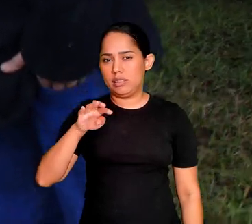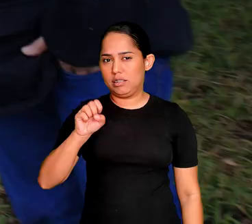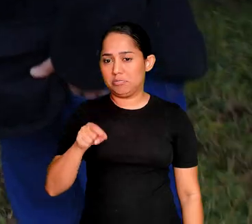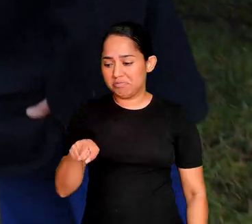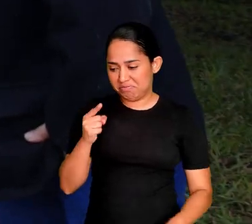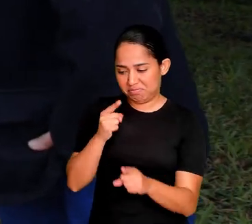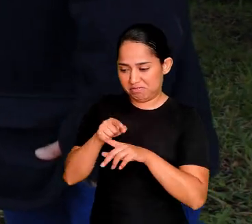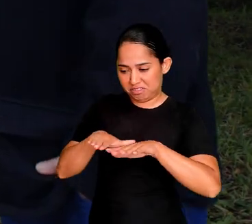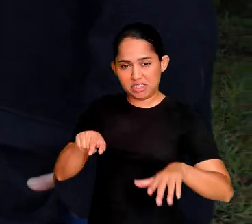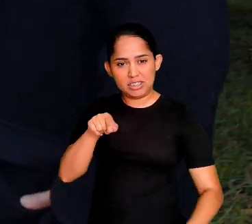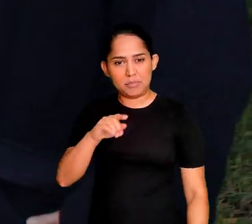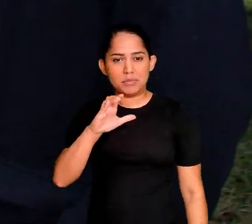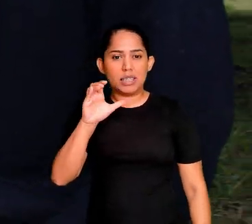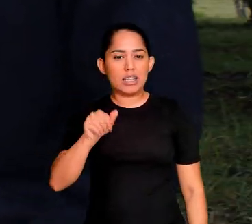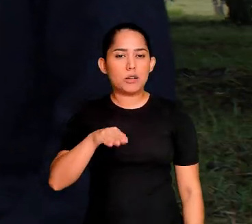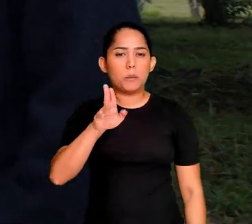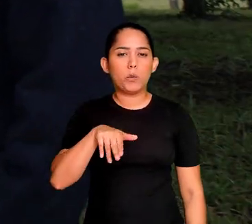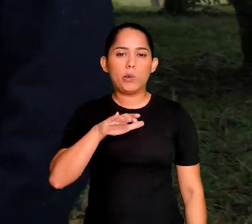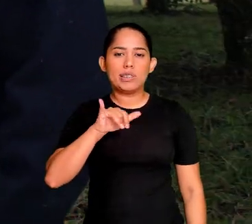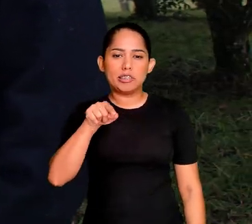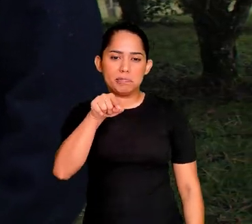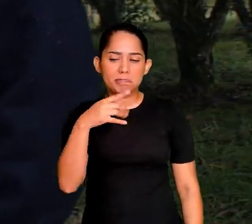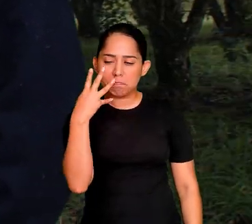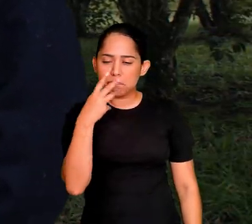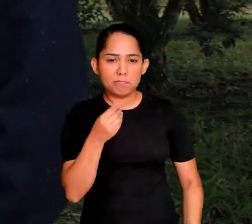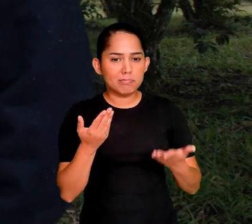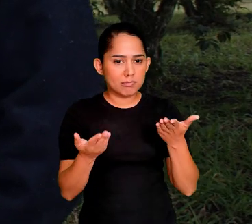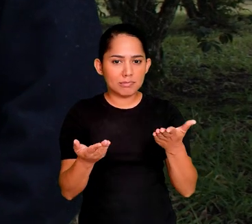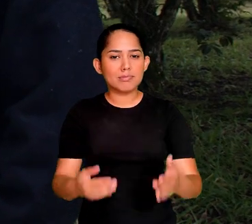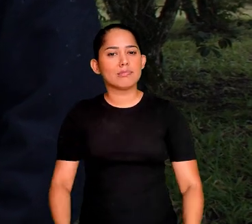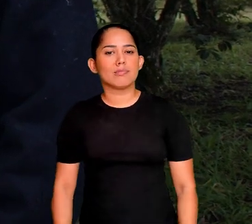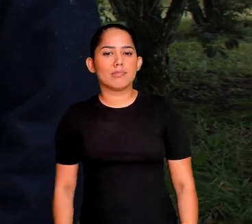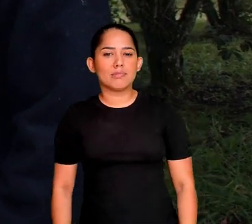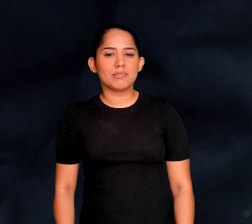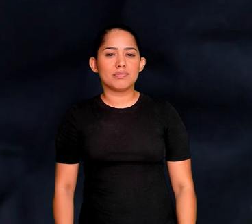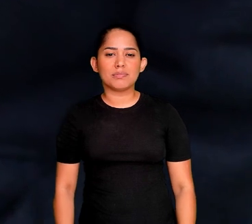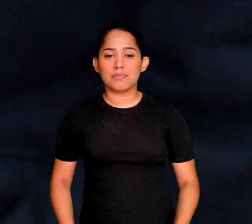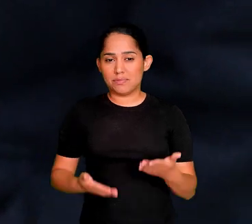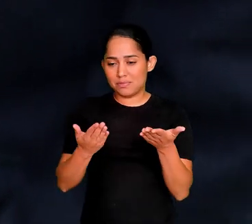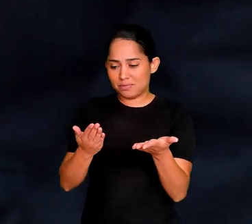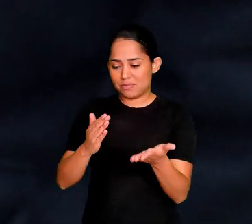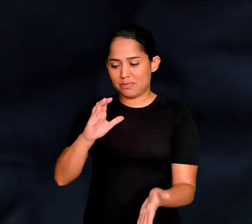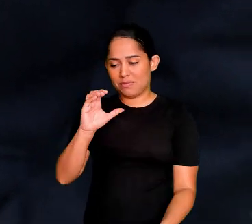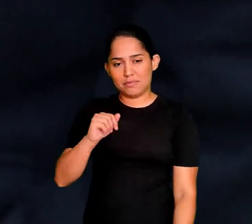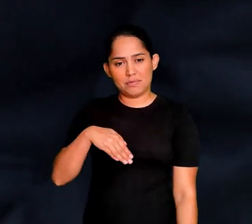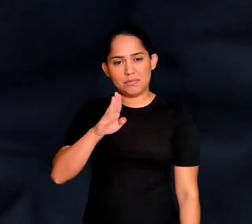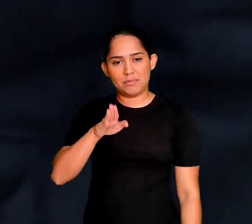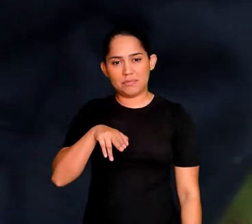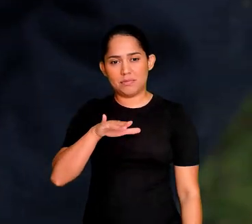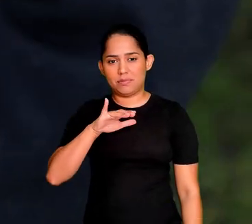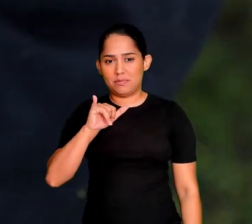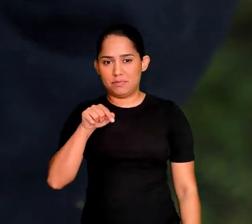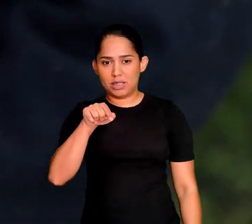chão. Olha só o cambuci. Isso, coisa mais linda. Esse é o cambuci, né? Ele para